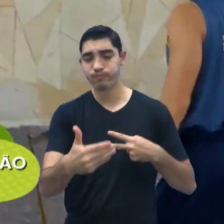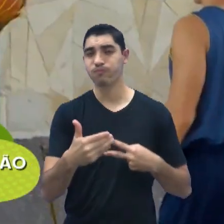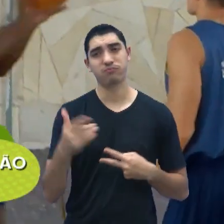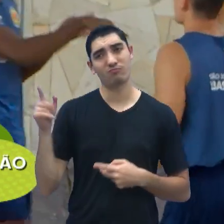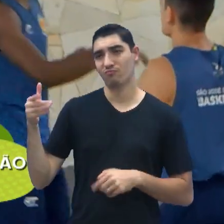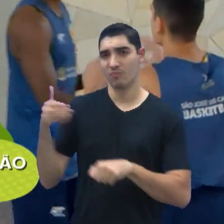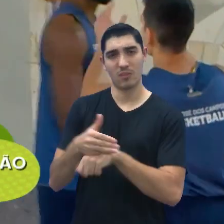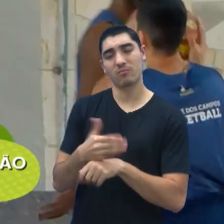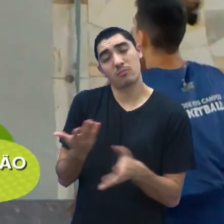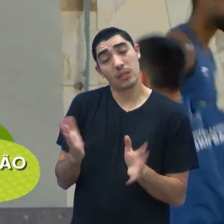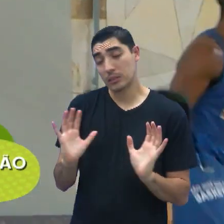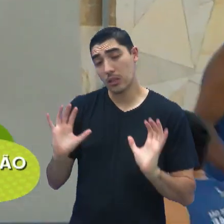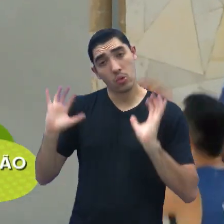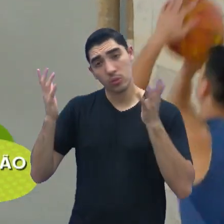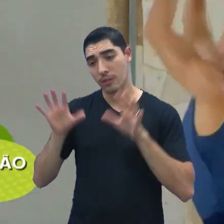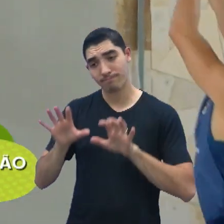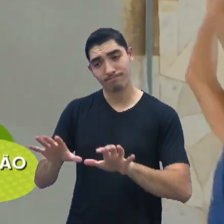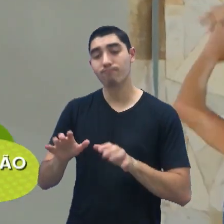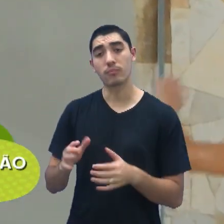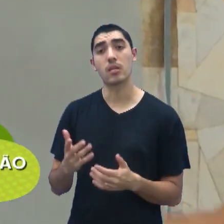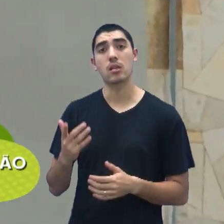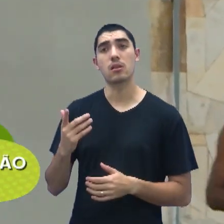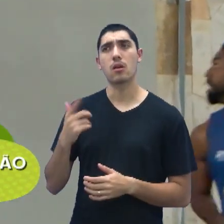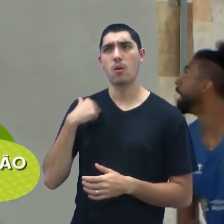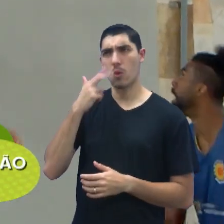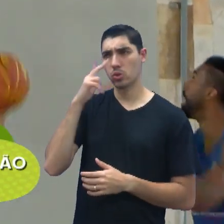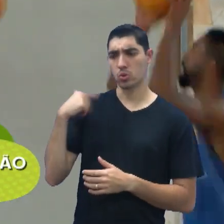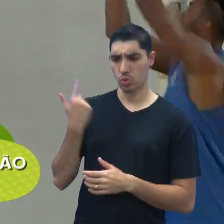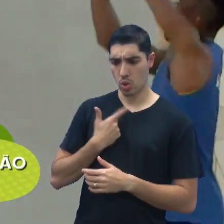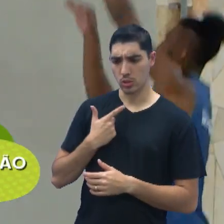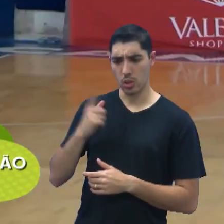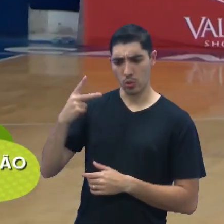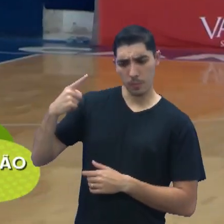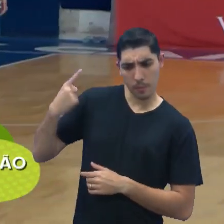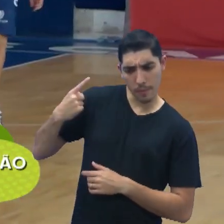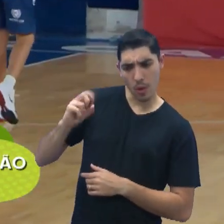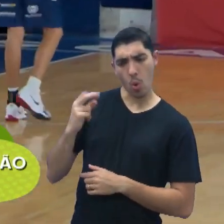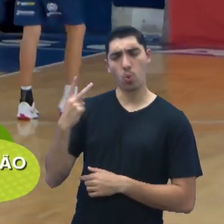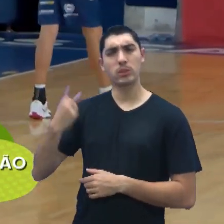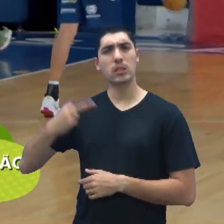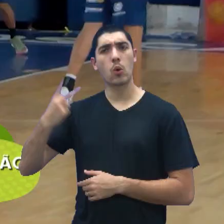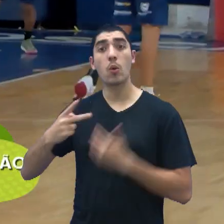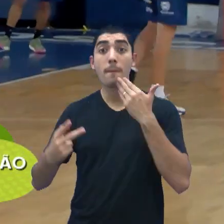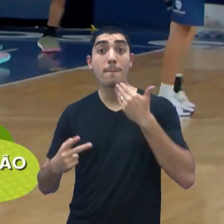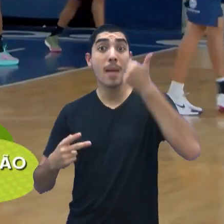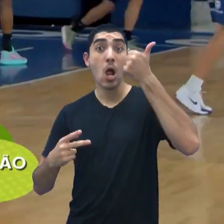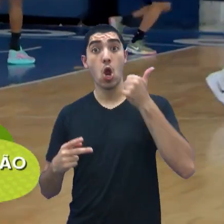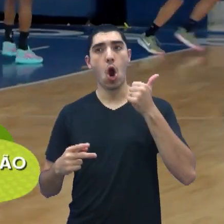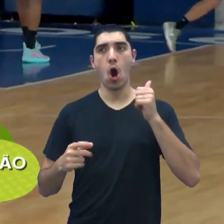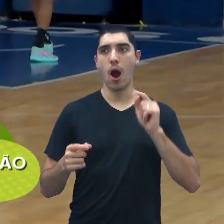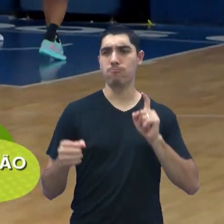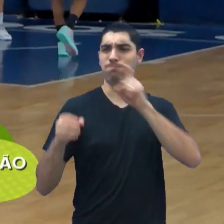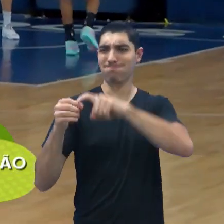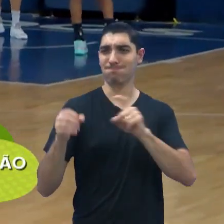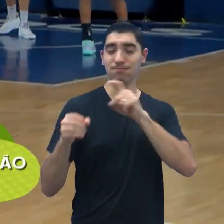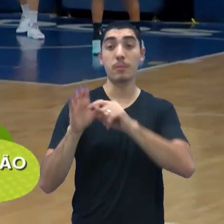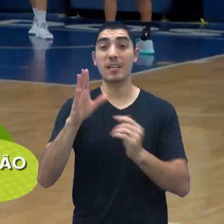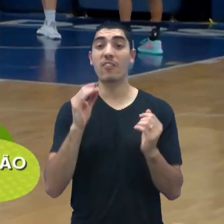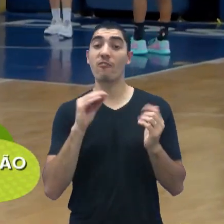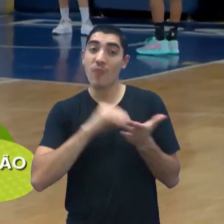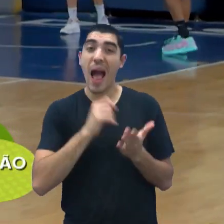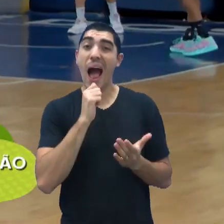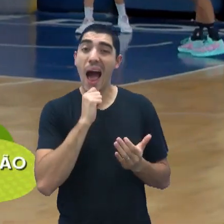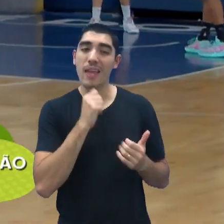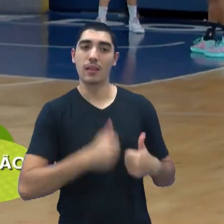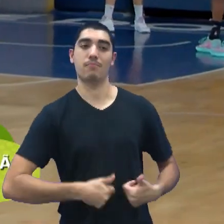Então vamos ajustar, se não me engano nós somos o primeiro ou segundo melhor ataque da competição. Mas defensivamente nós temos que melhorar muito e rebote. Eu falei, a